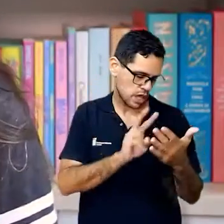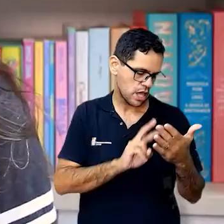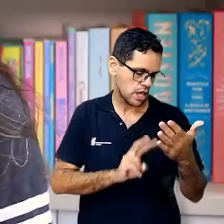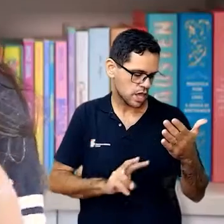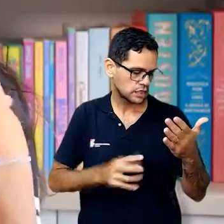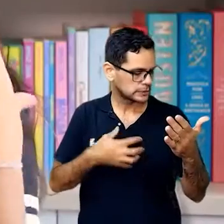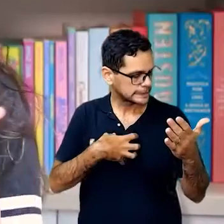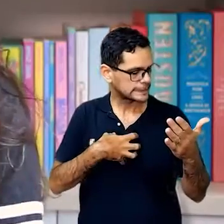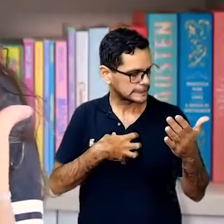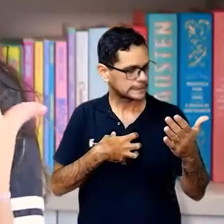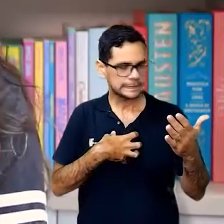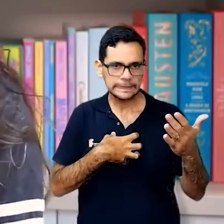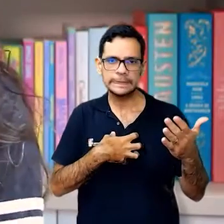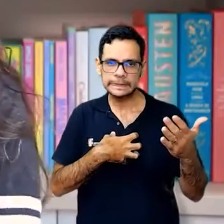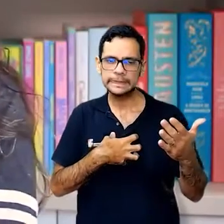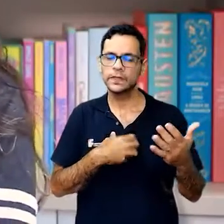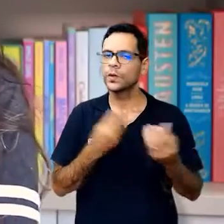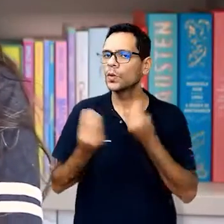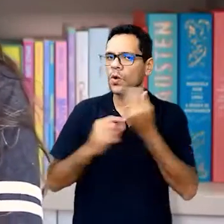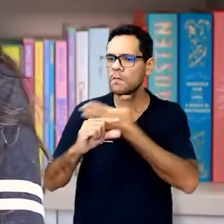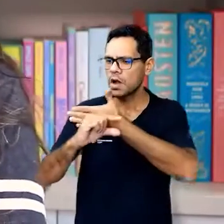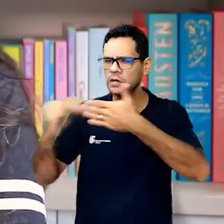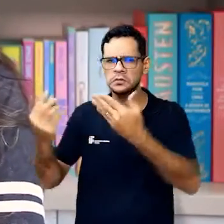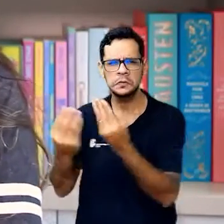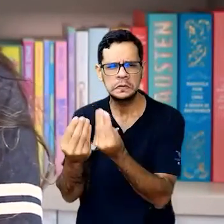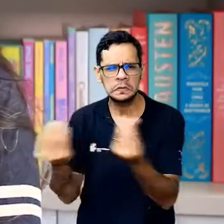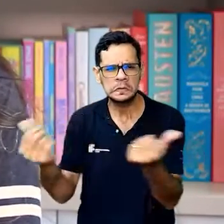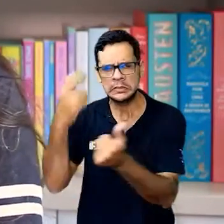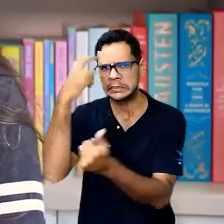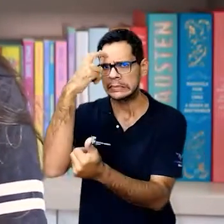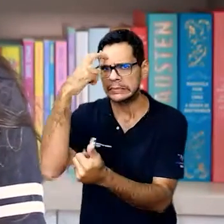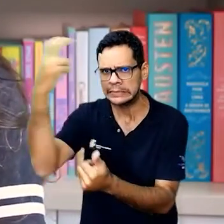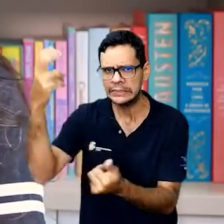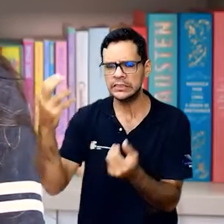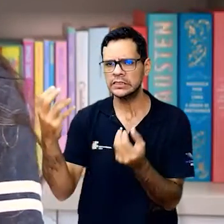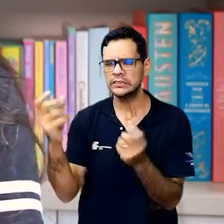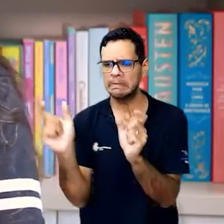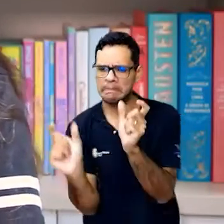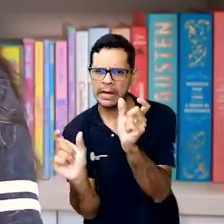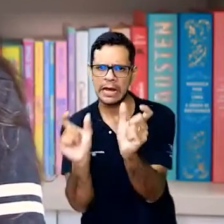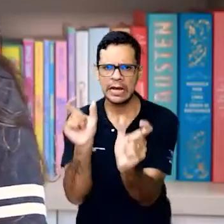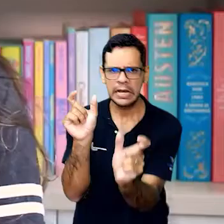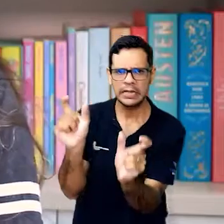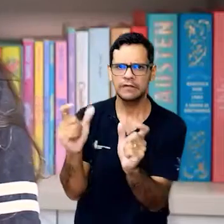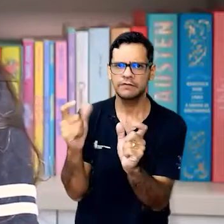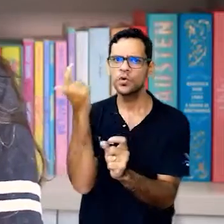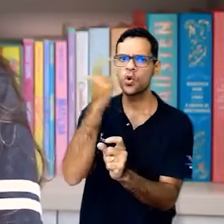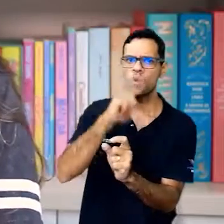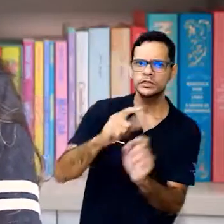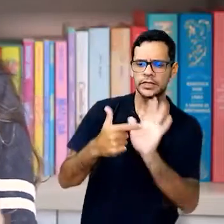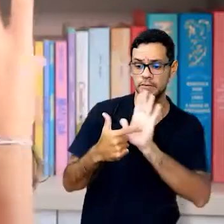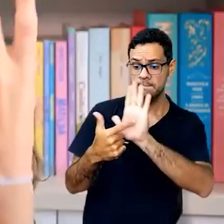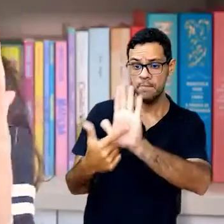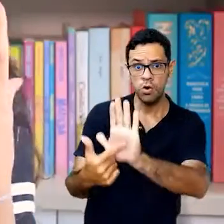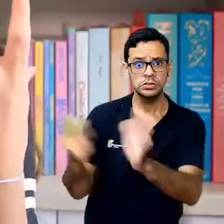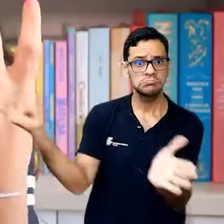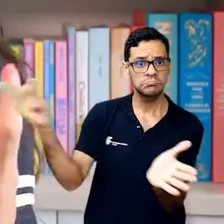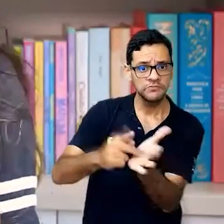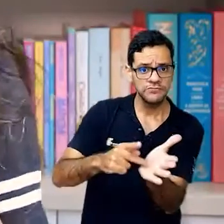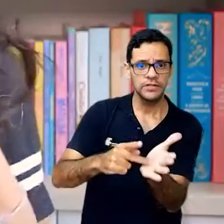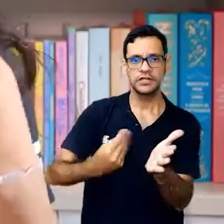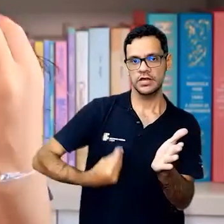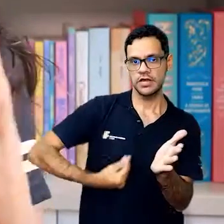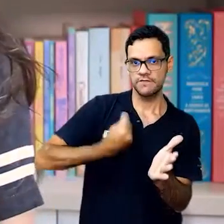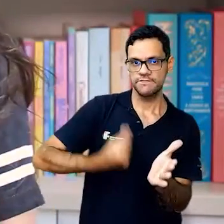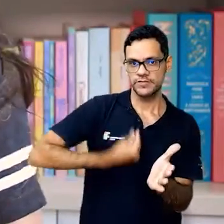leitura mesmo pra você realmente sentir, assim, sabe, o quanto o autor é talentoso, o quanto ele sabe lidar com as palavras e o quanto ele consegue